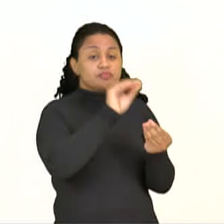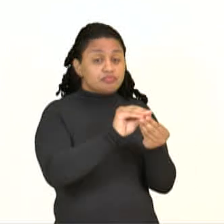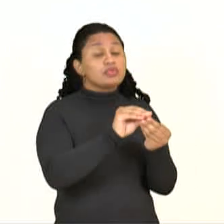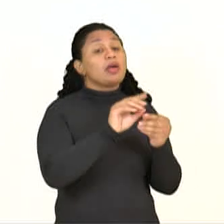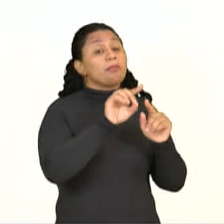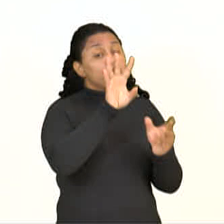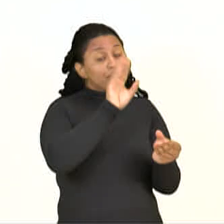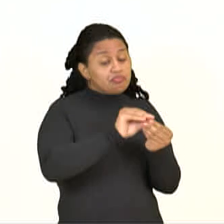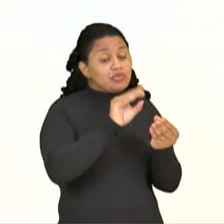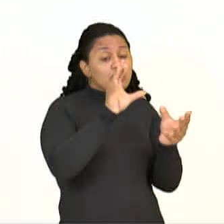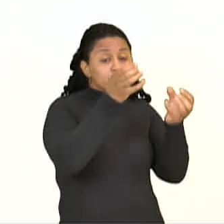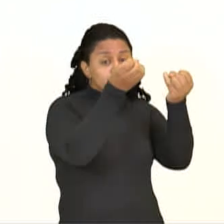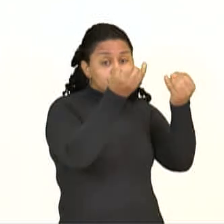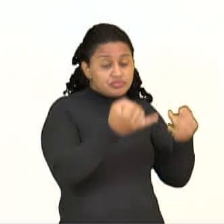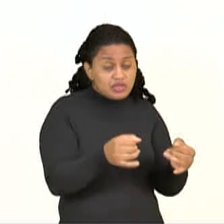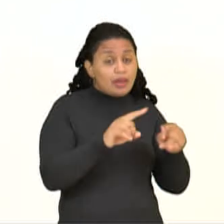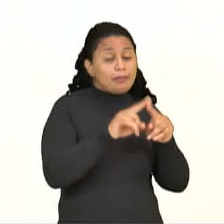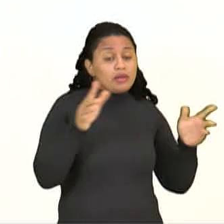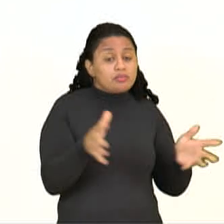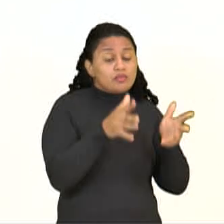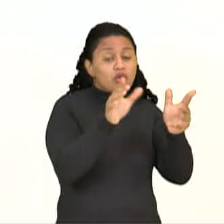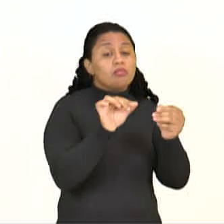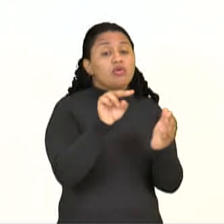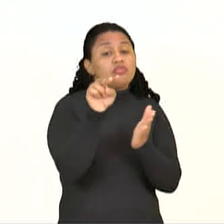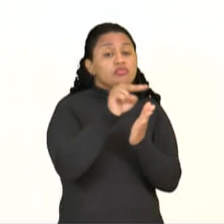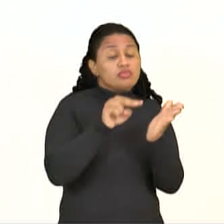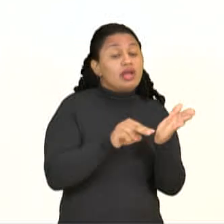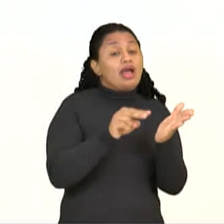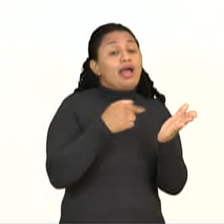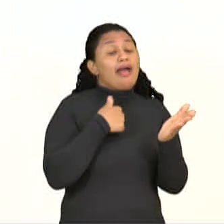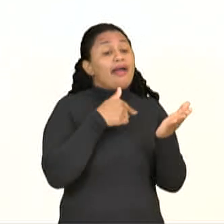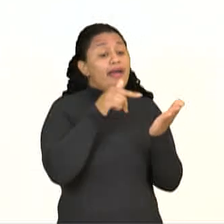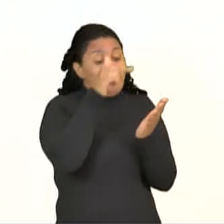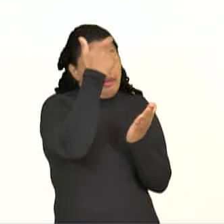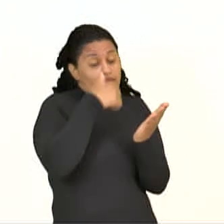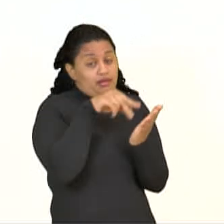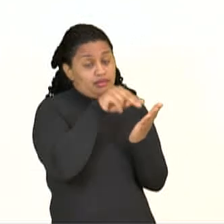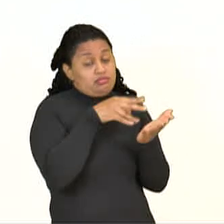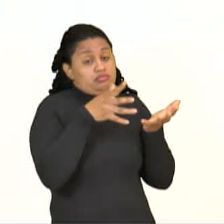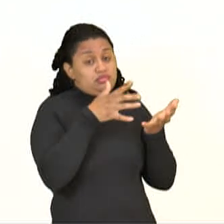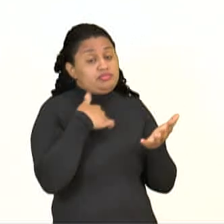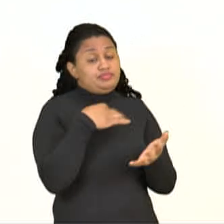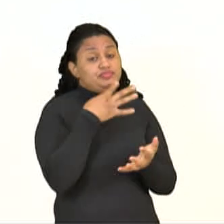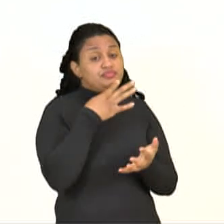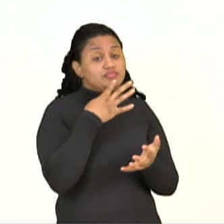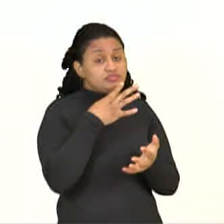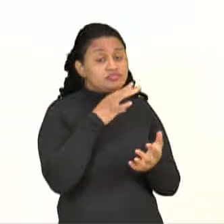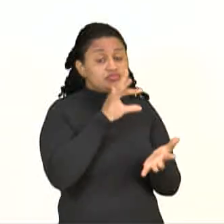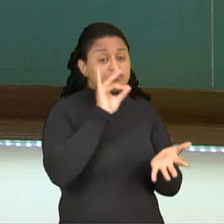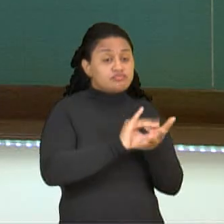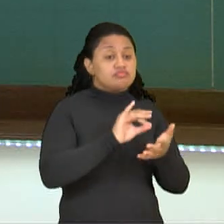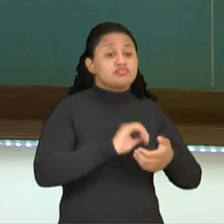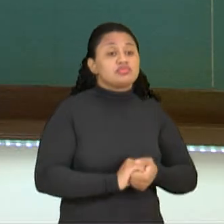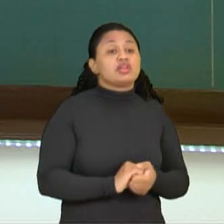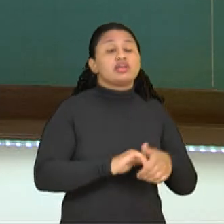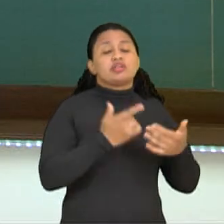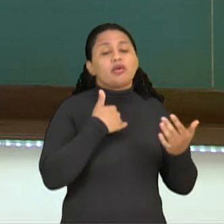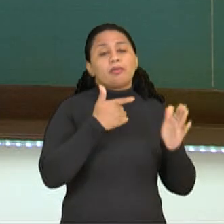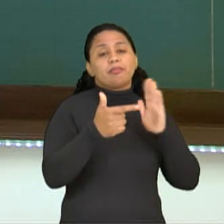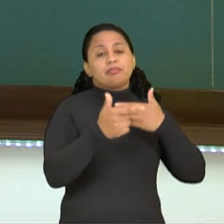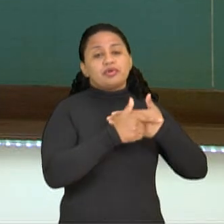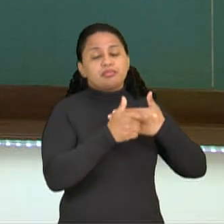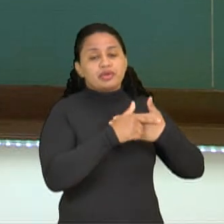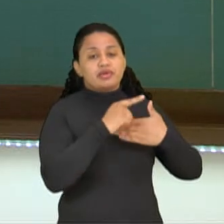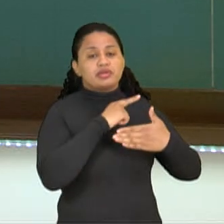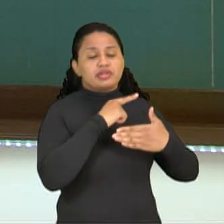descritiva, ela incentiva o leitor a conhecer o objeto. E, de fato, né, uma das funções, uma das finalidades deste gênero